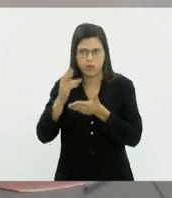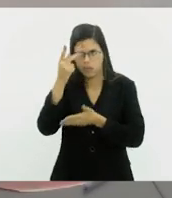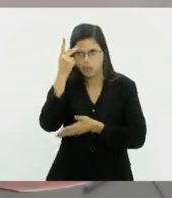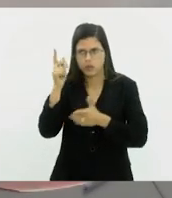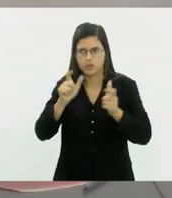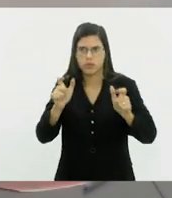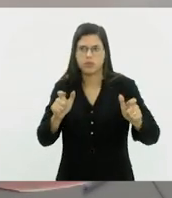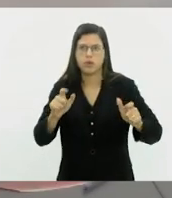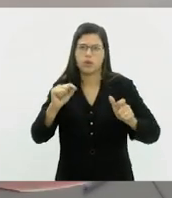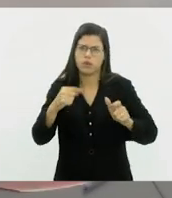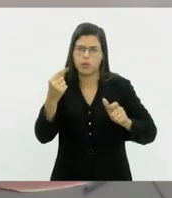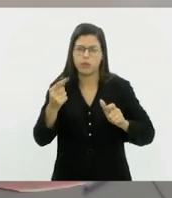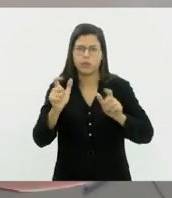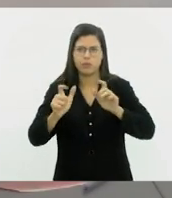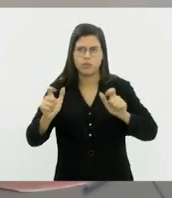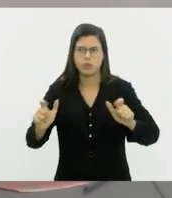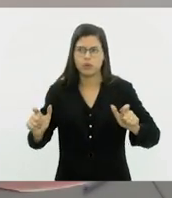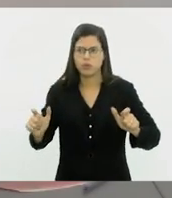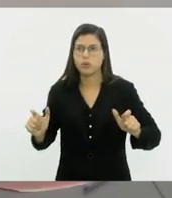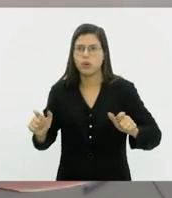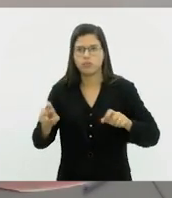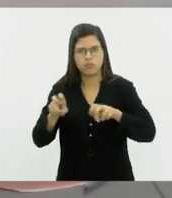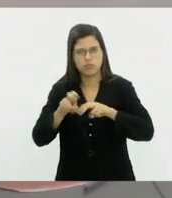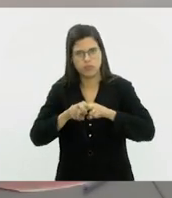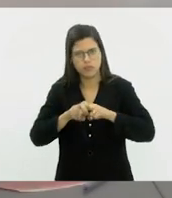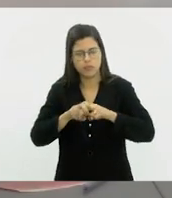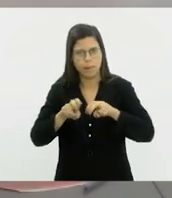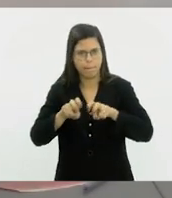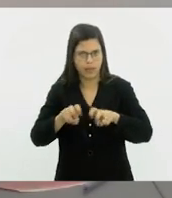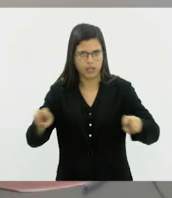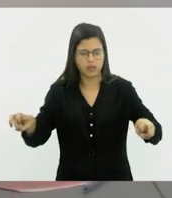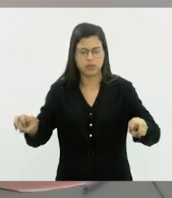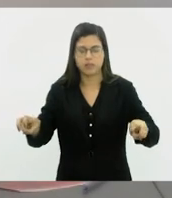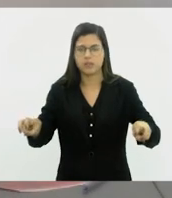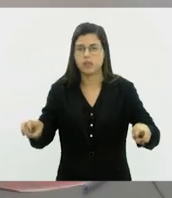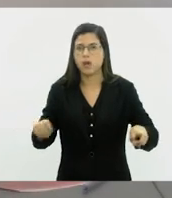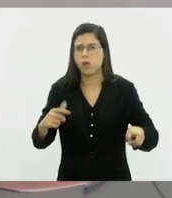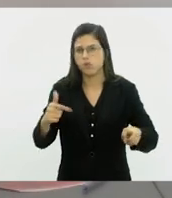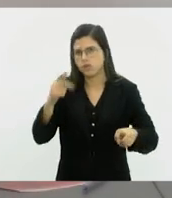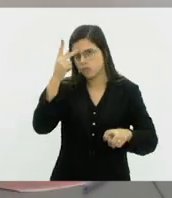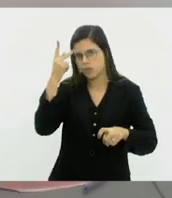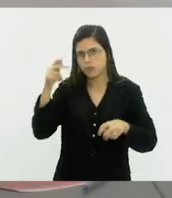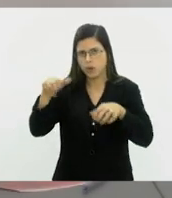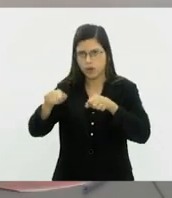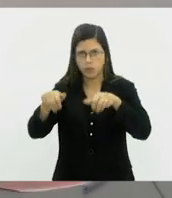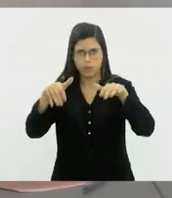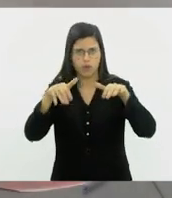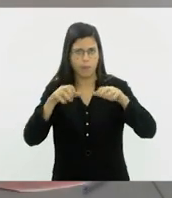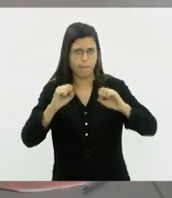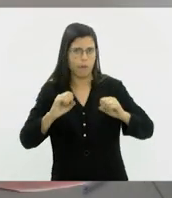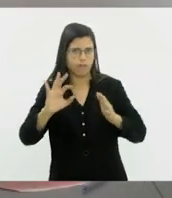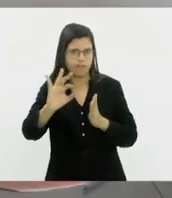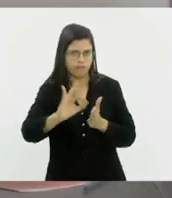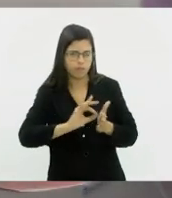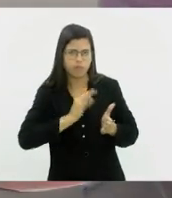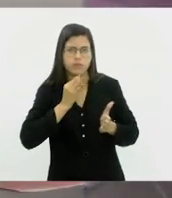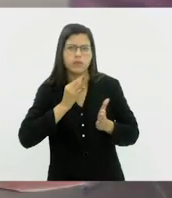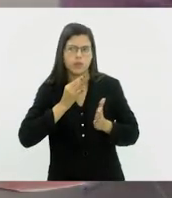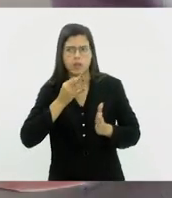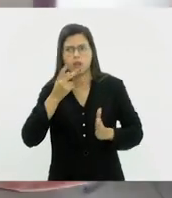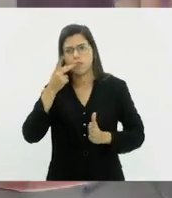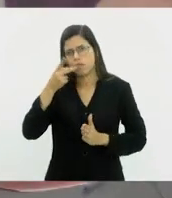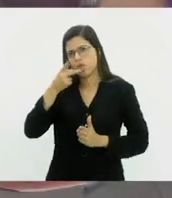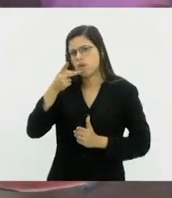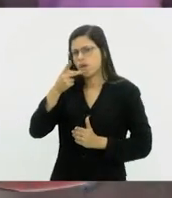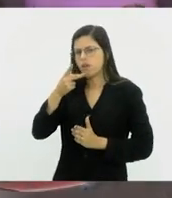depois as pessoas vão poder Além das pessoas da mesa as pessoas que estão aqui no plenário vão poder se inscrever e usar da palavra